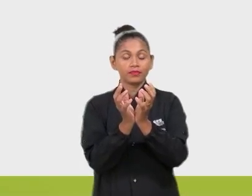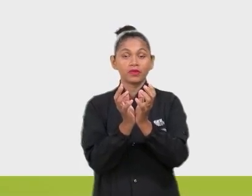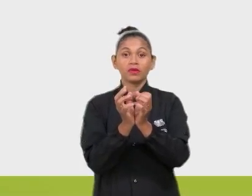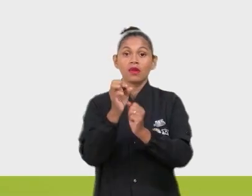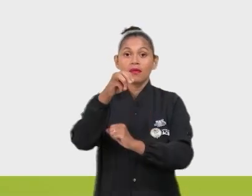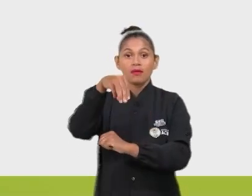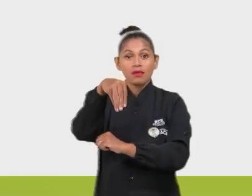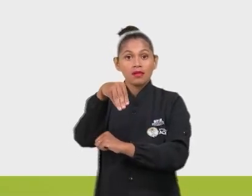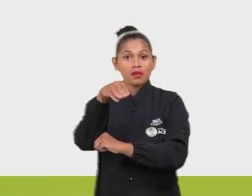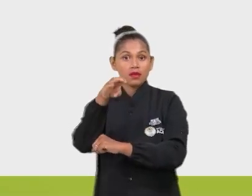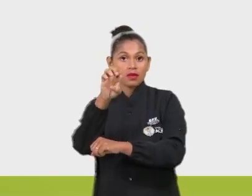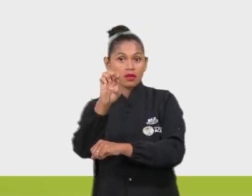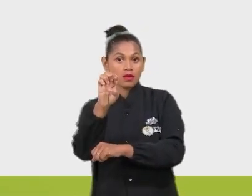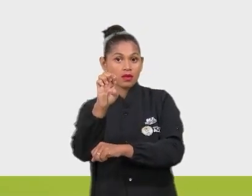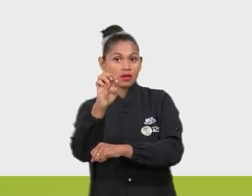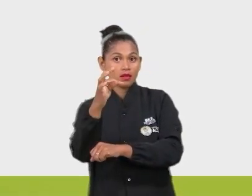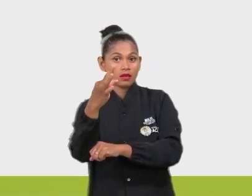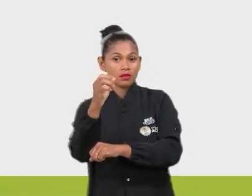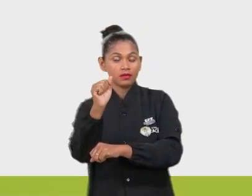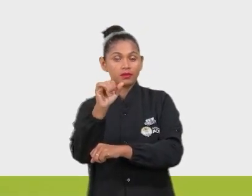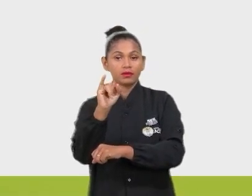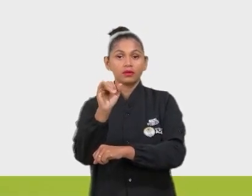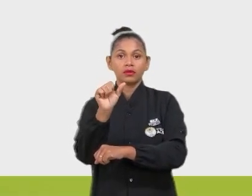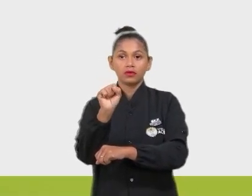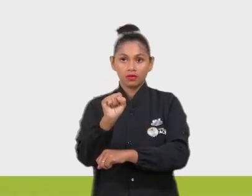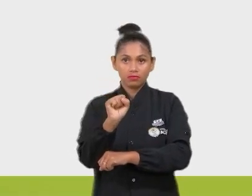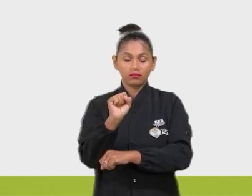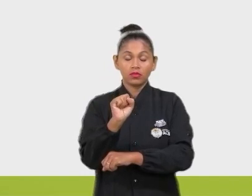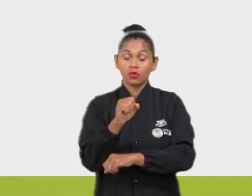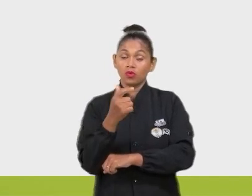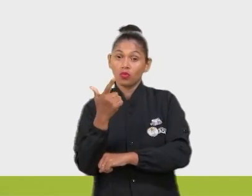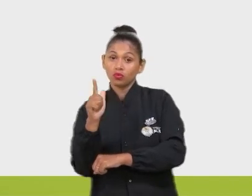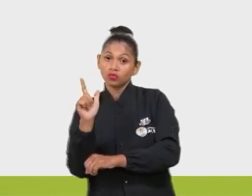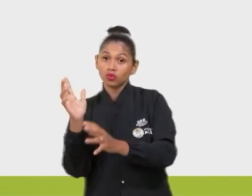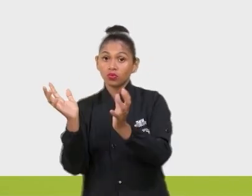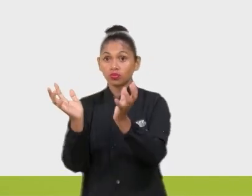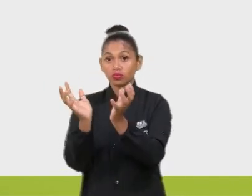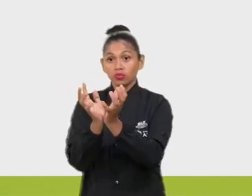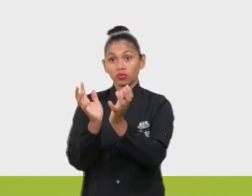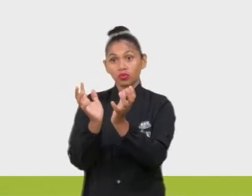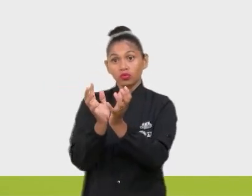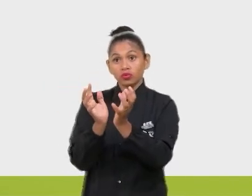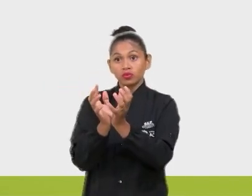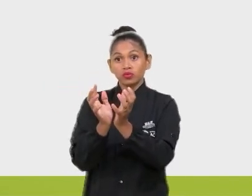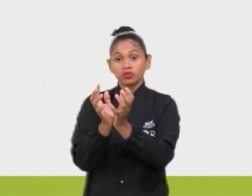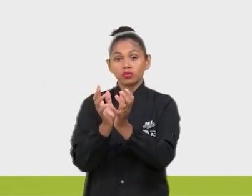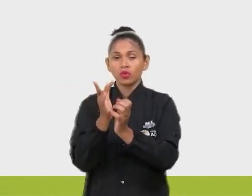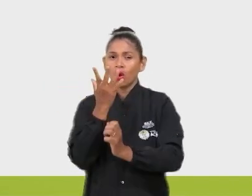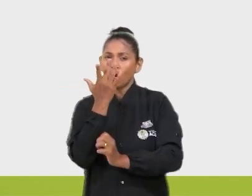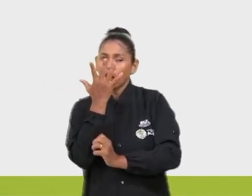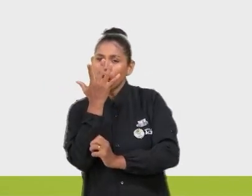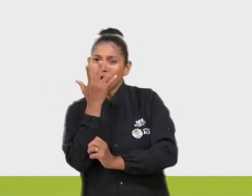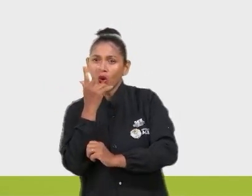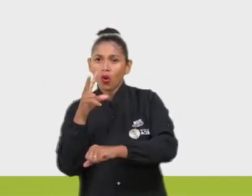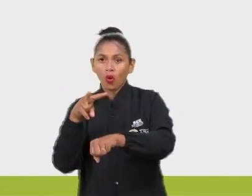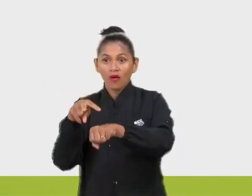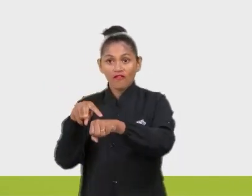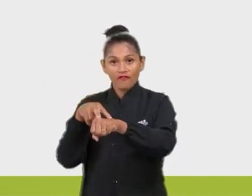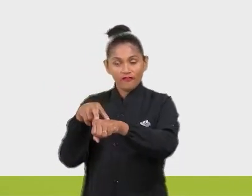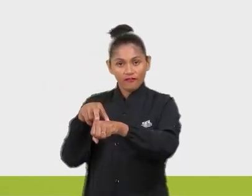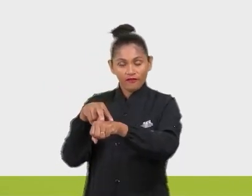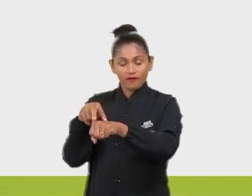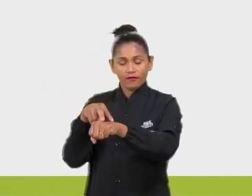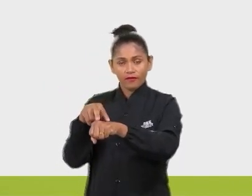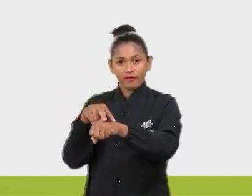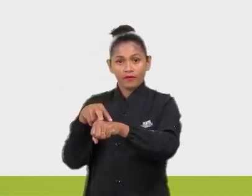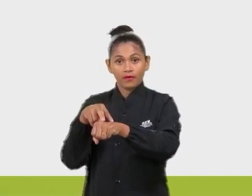metais. Já um outro grupo representado na tabela periódica pela coloração verde vai ser chamado